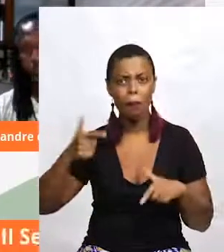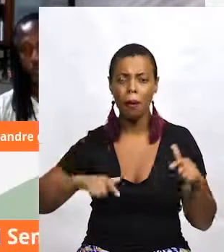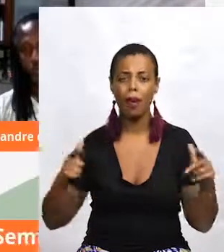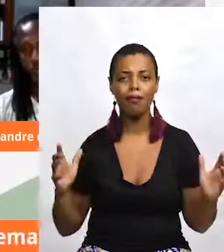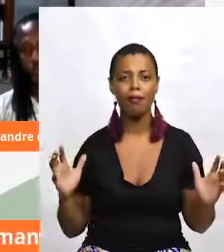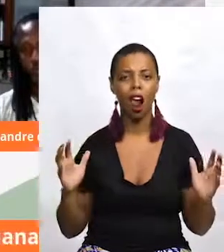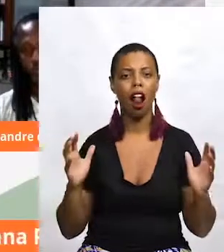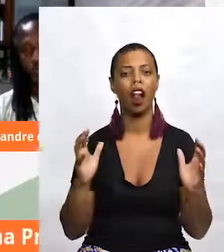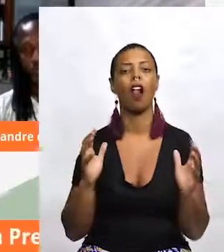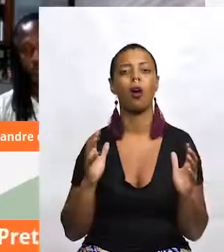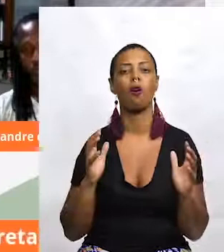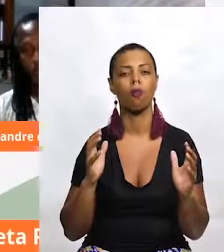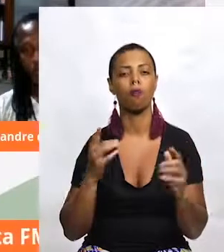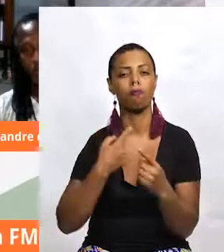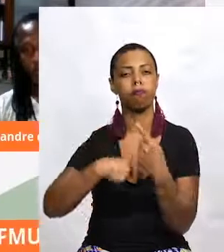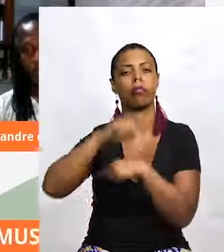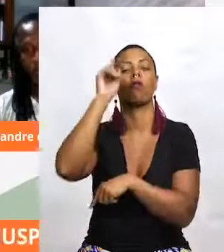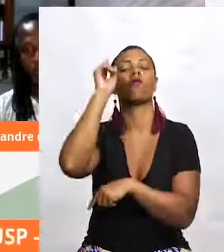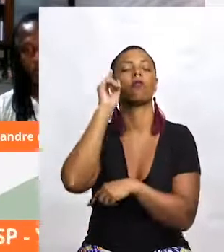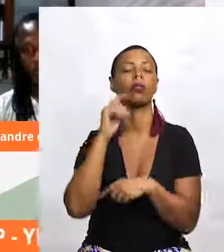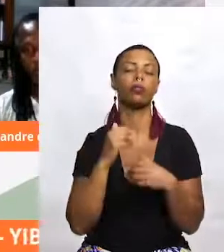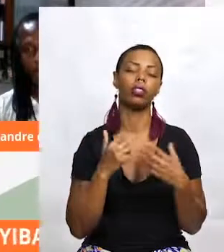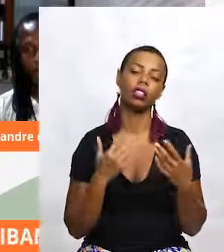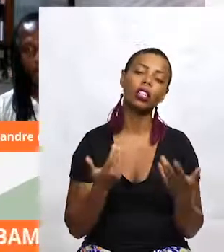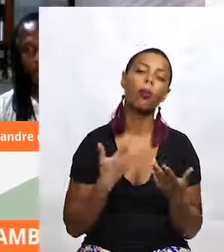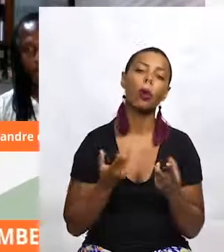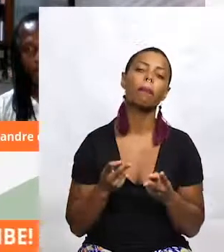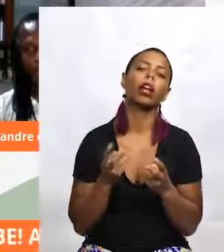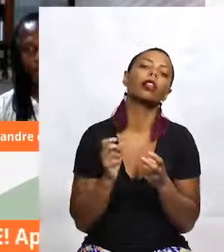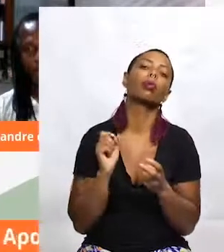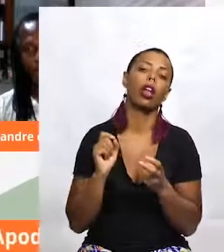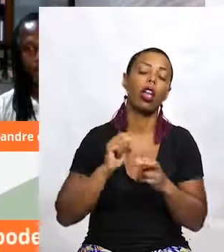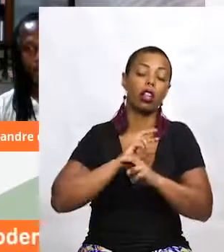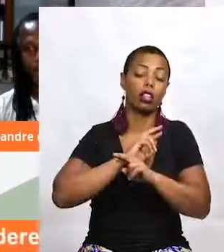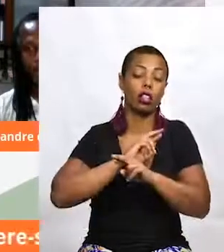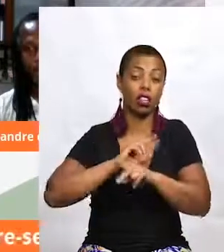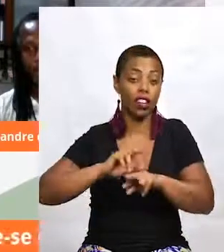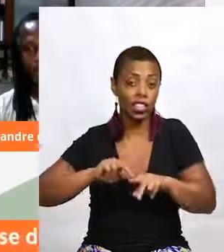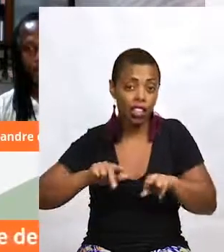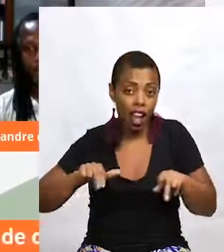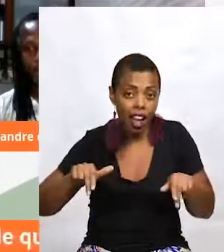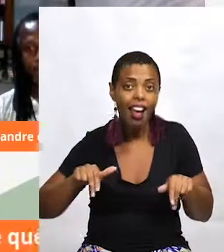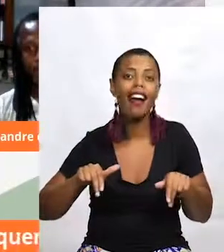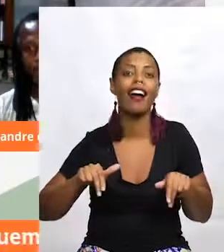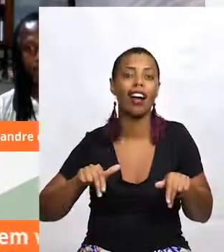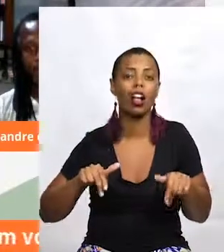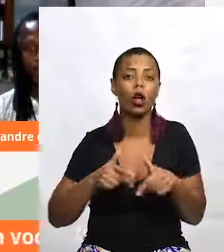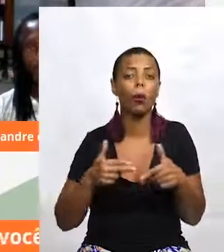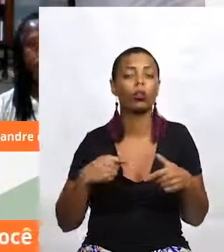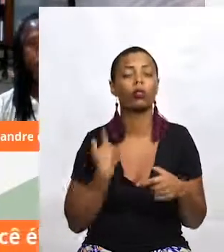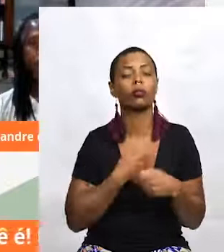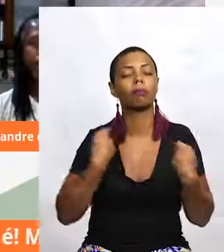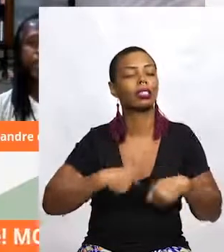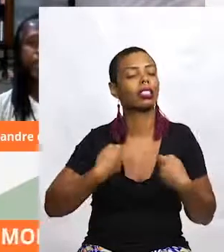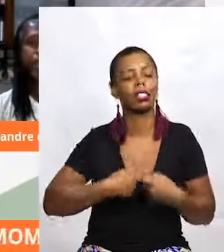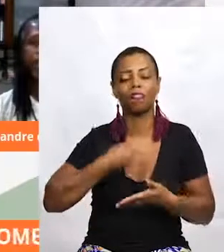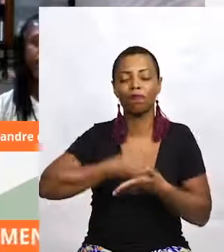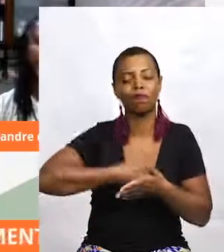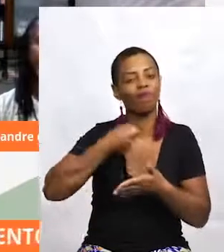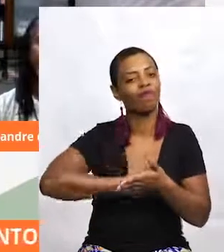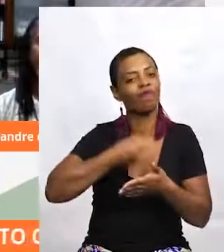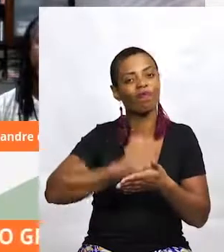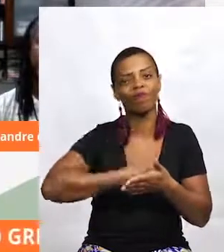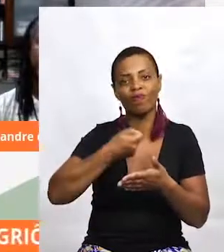eu percebo que a diversidade é algo que a gente tem que lutar a cada dia, né, e o